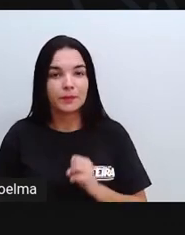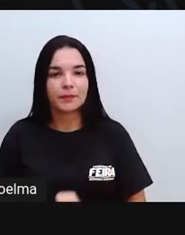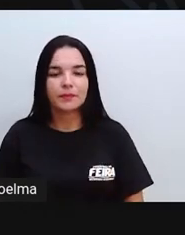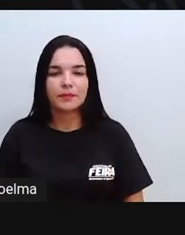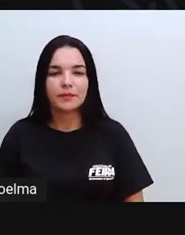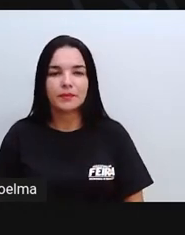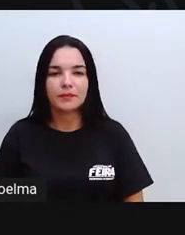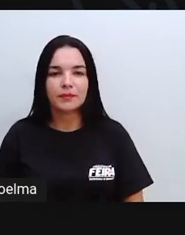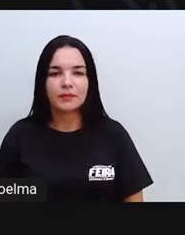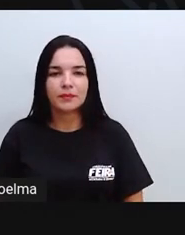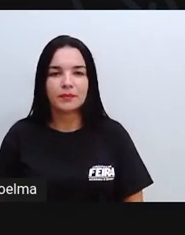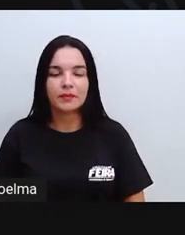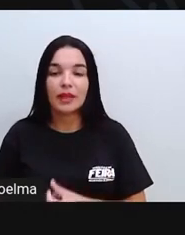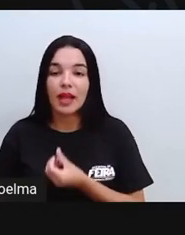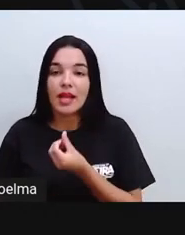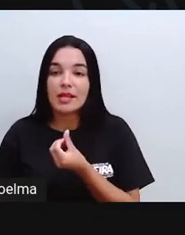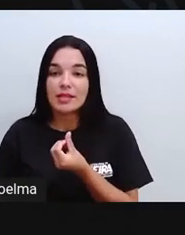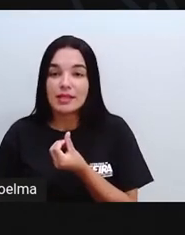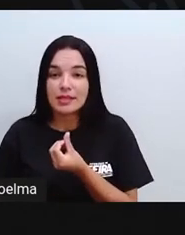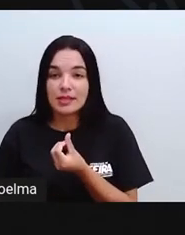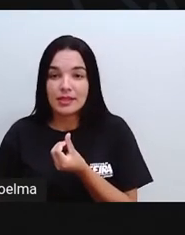cinco,